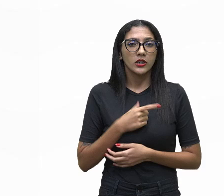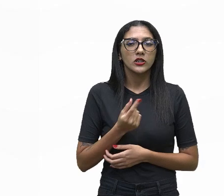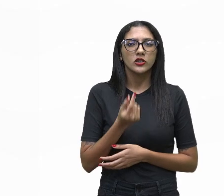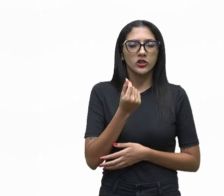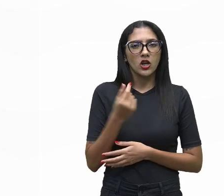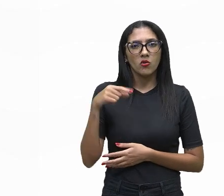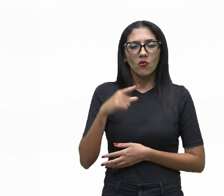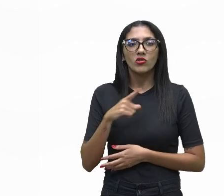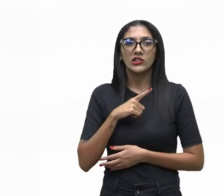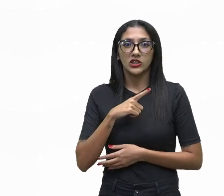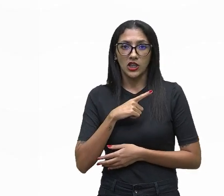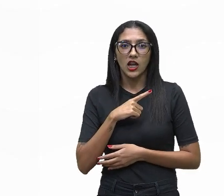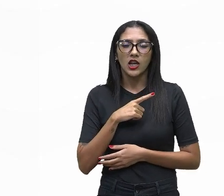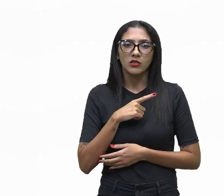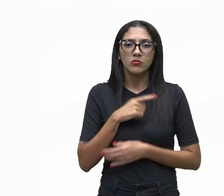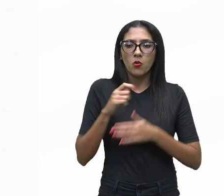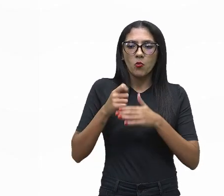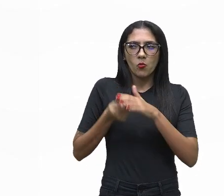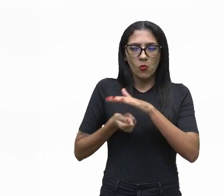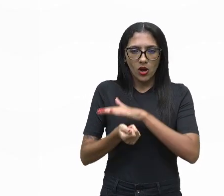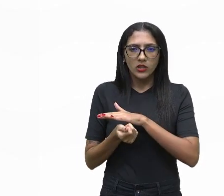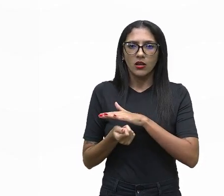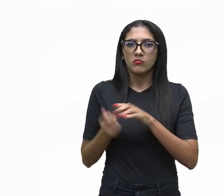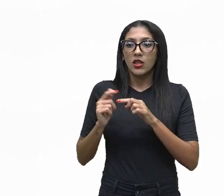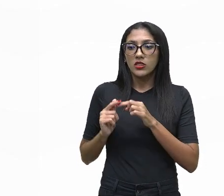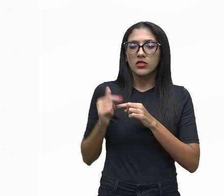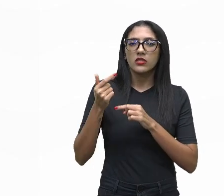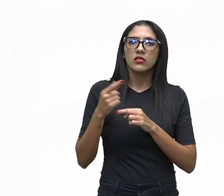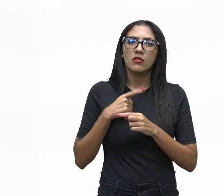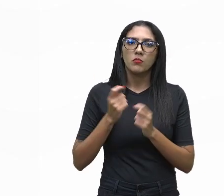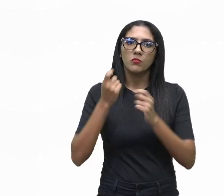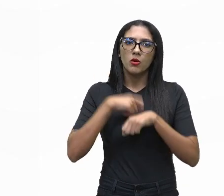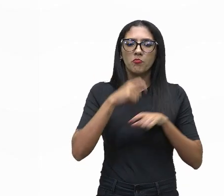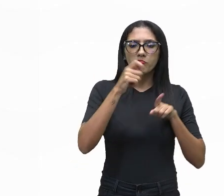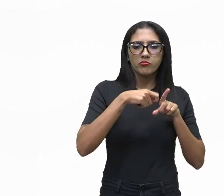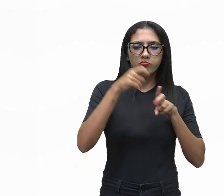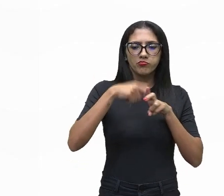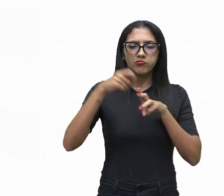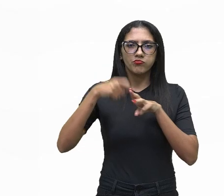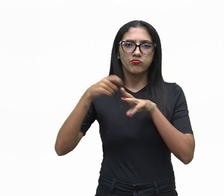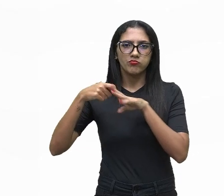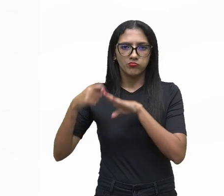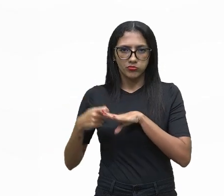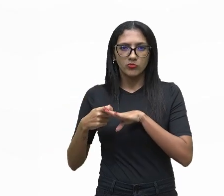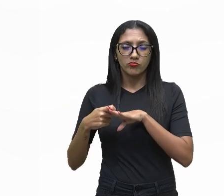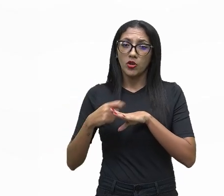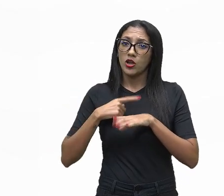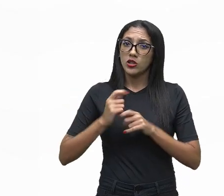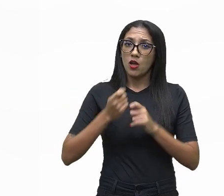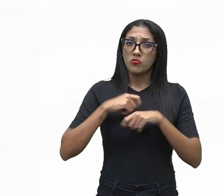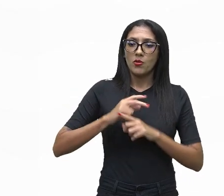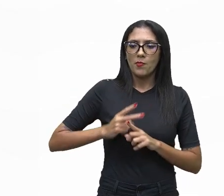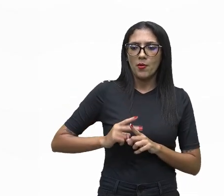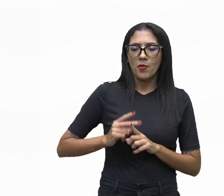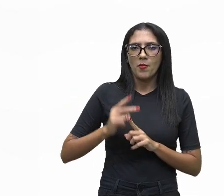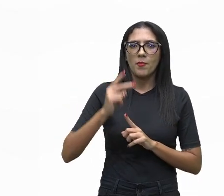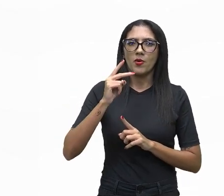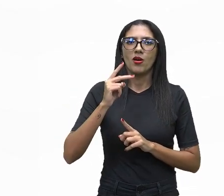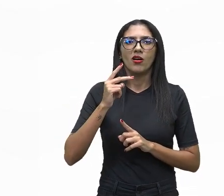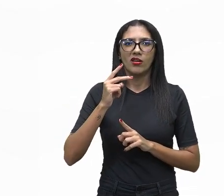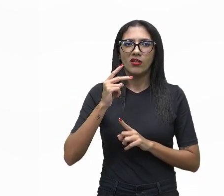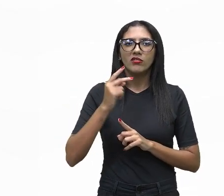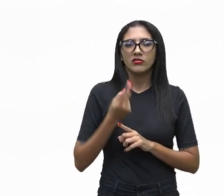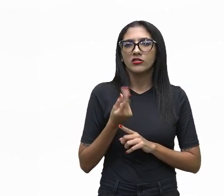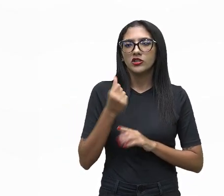você tem e deixar rendendo. E aos poucos você vai pagando a parcela, que aí você aumenta o dinheiro que está reservado